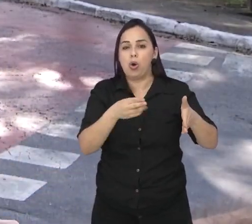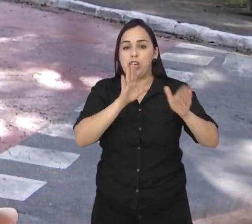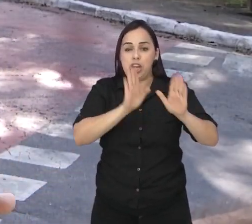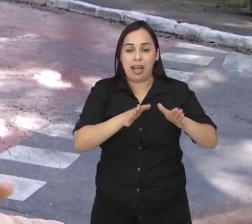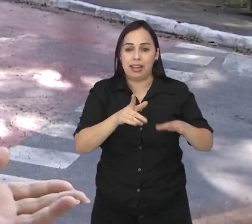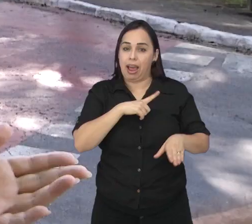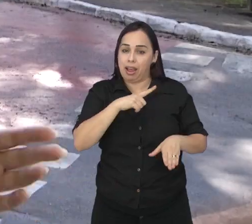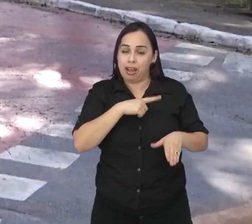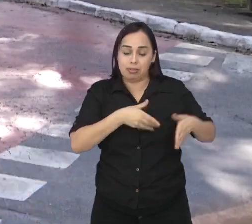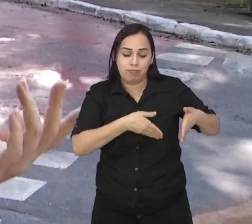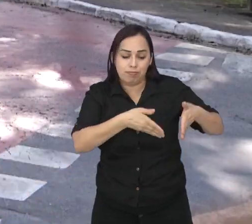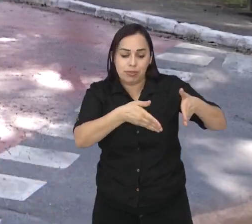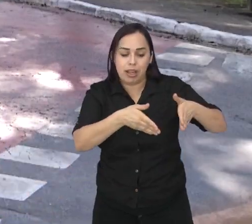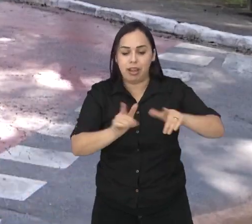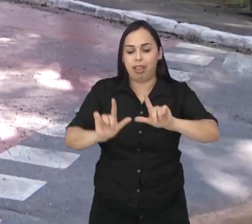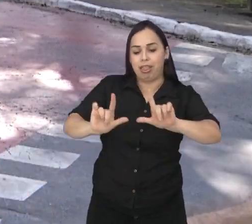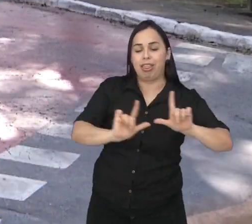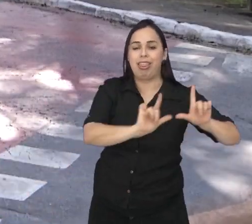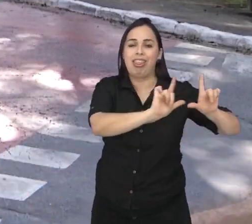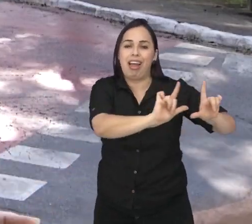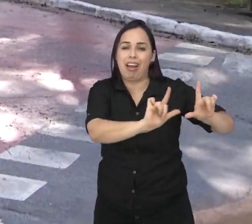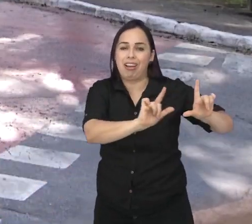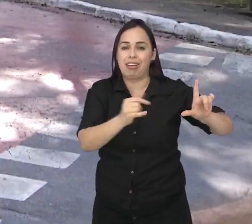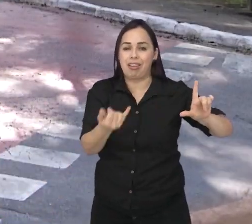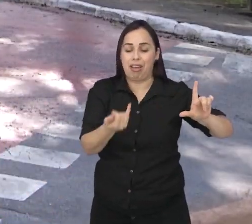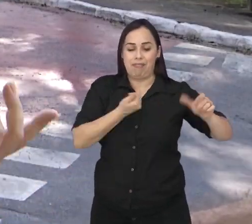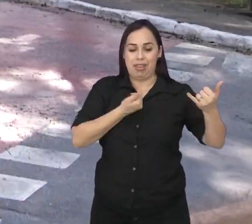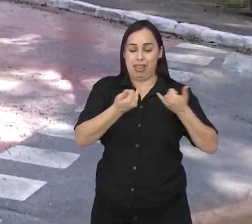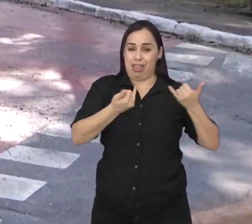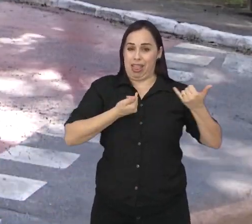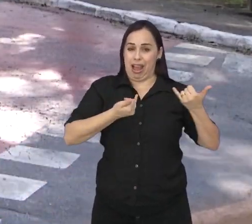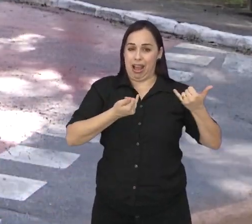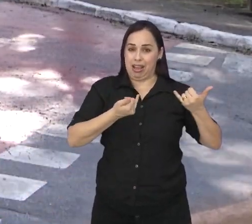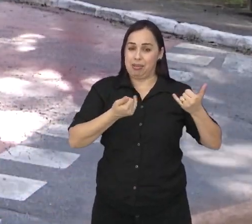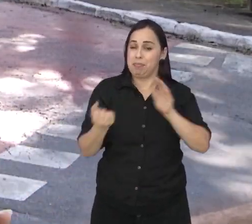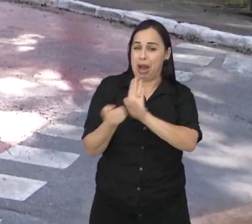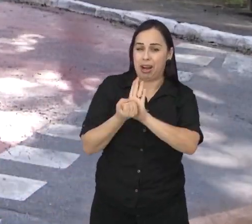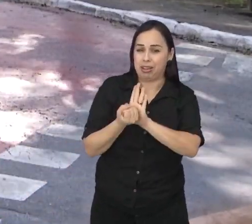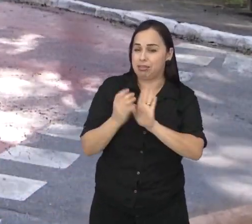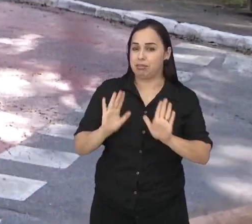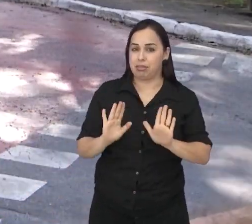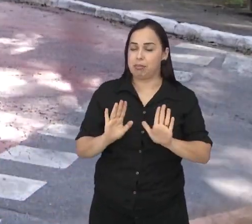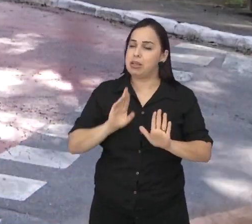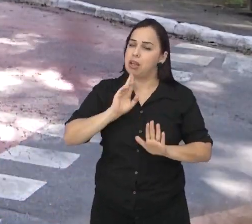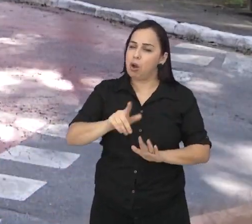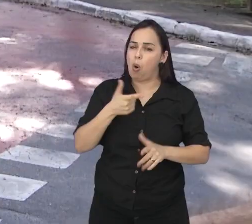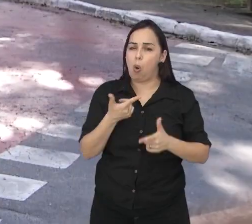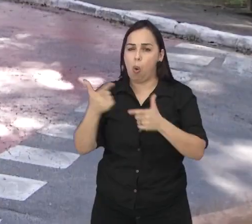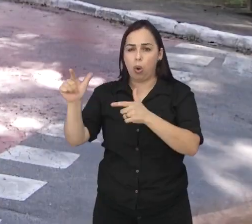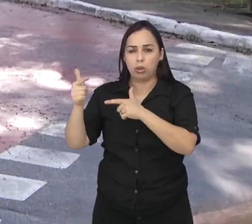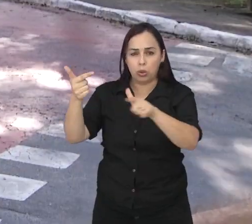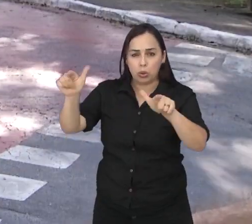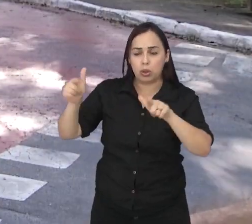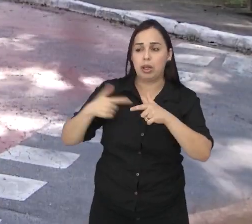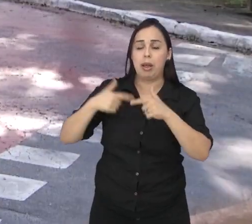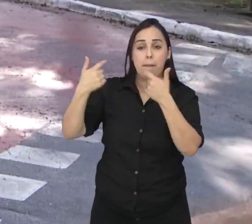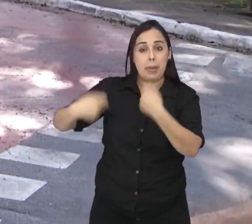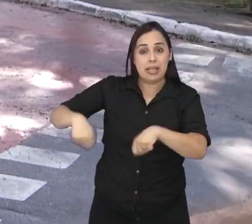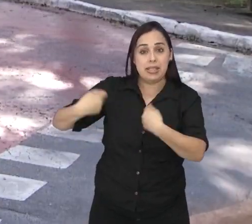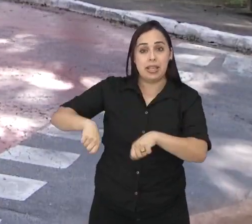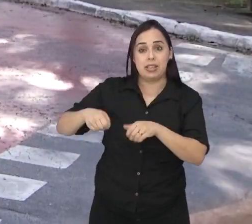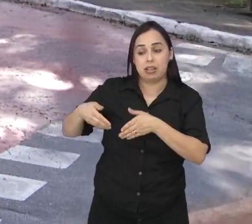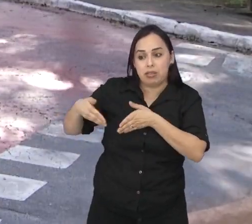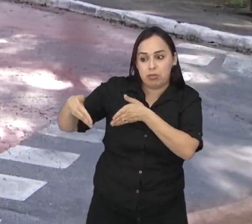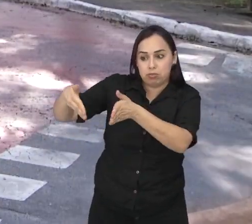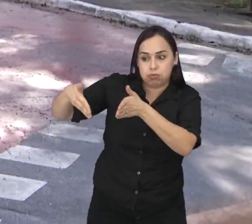está contribuindo na manutenção da cidade, só que a gente tem vários lugares da cidade que precisam de